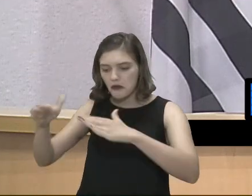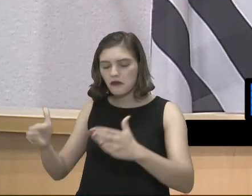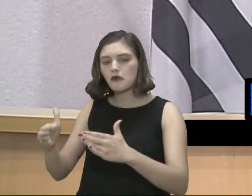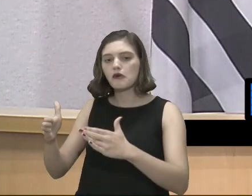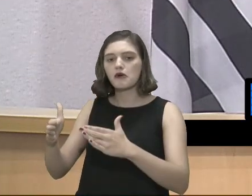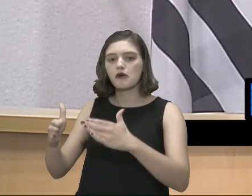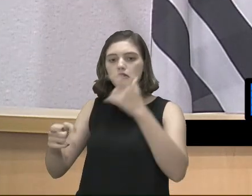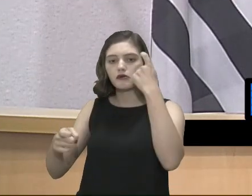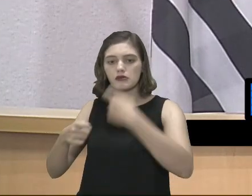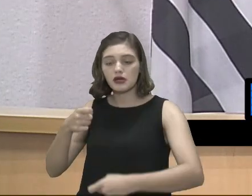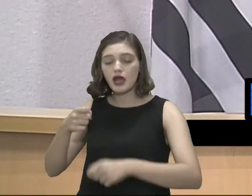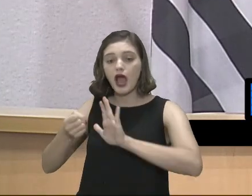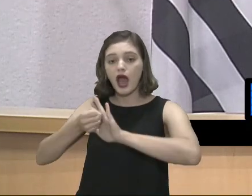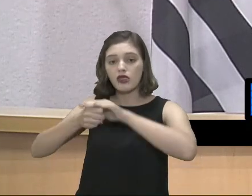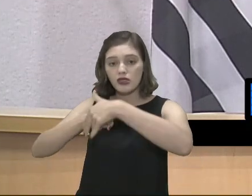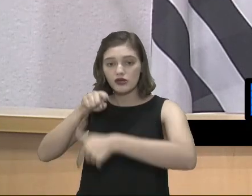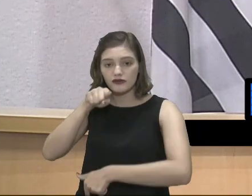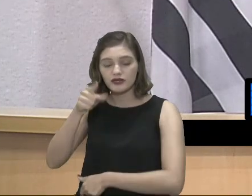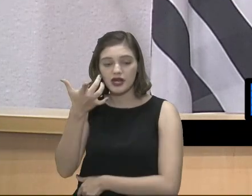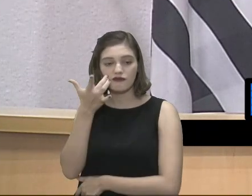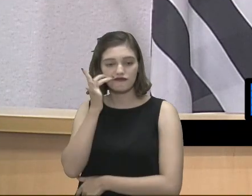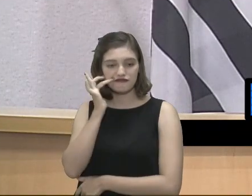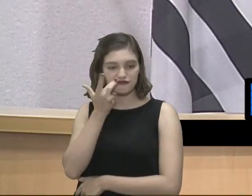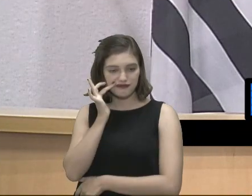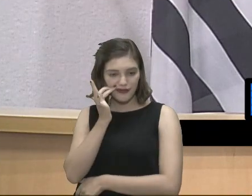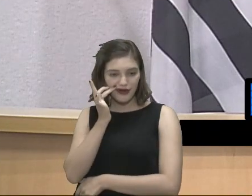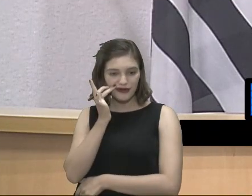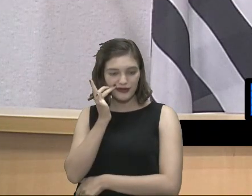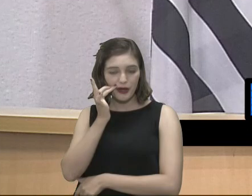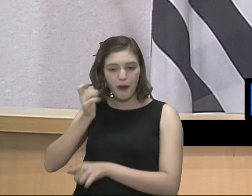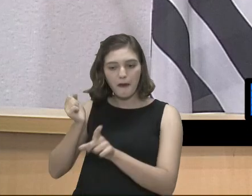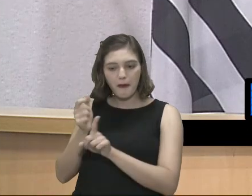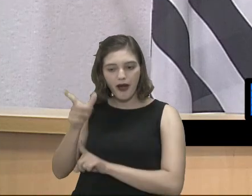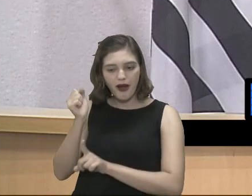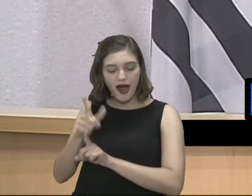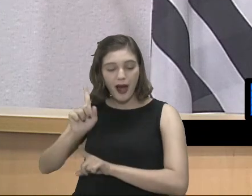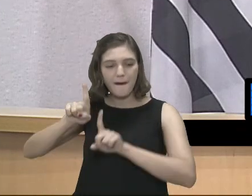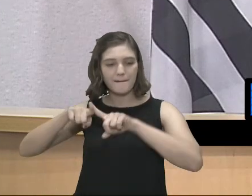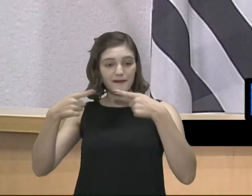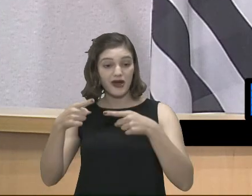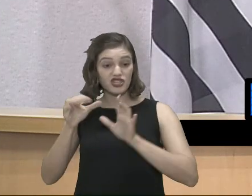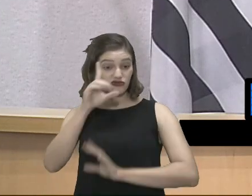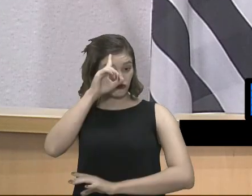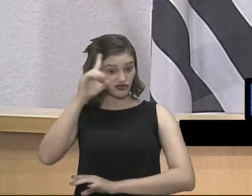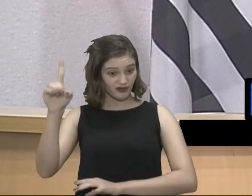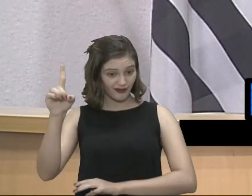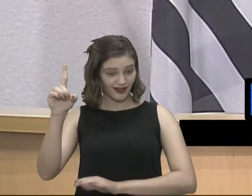vale ouro para uma gozada. E de dia você não vale bosta nenhuma.